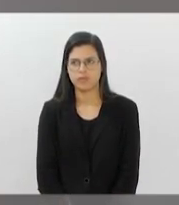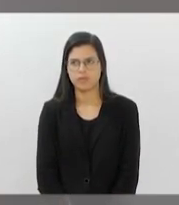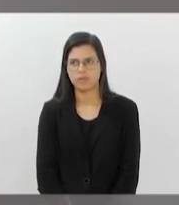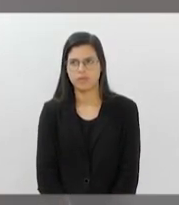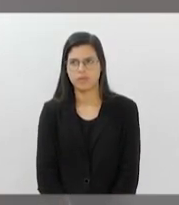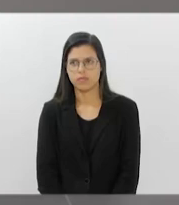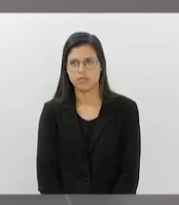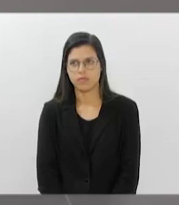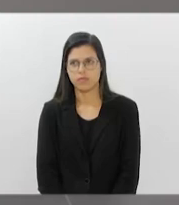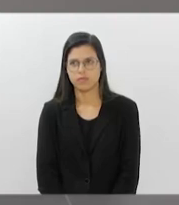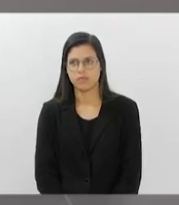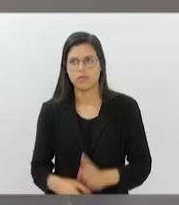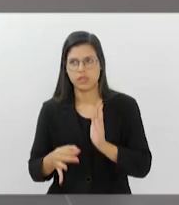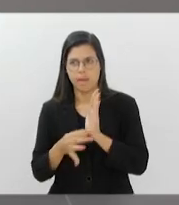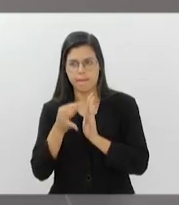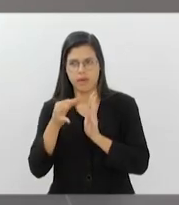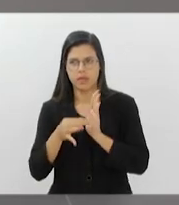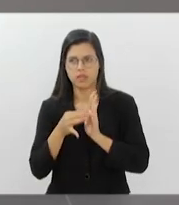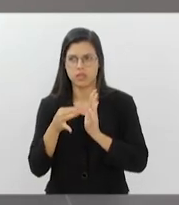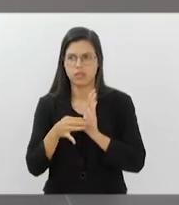Esse parecer é de quem?